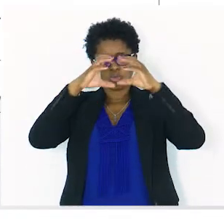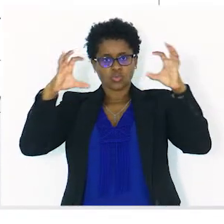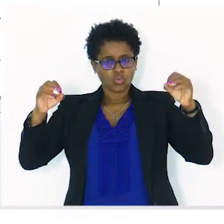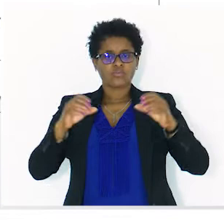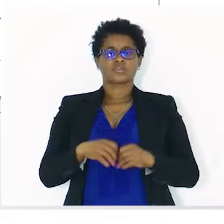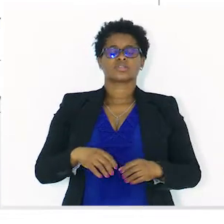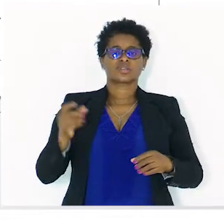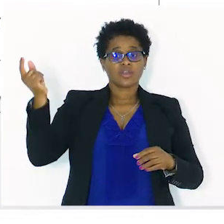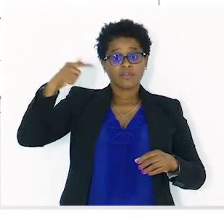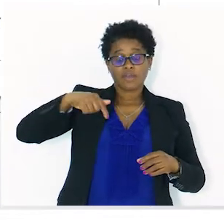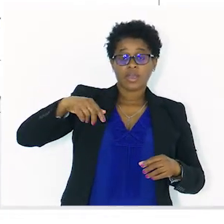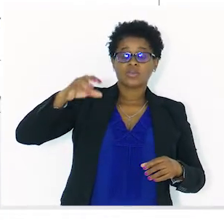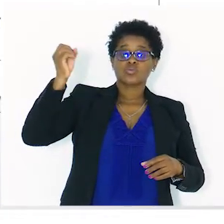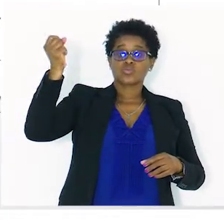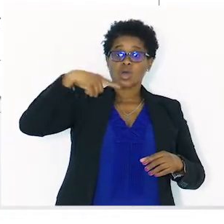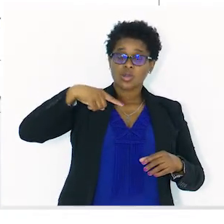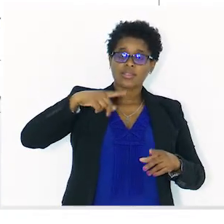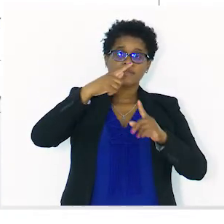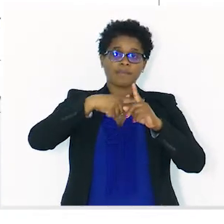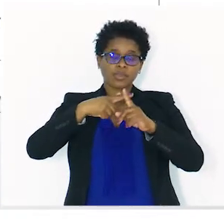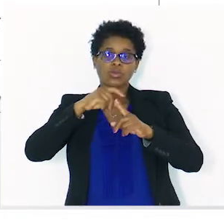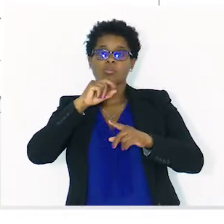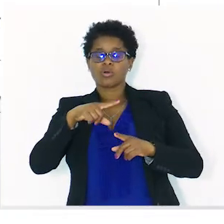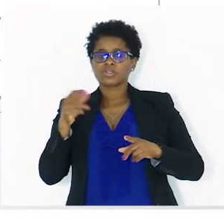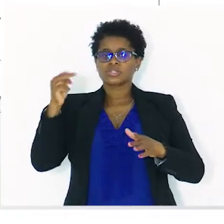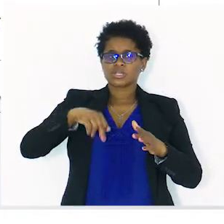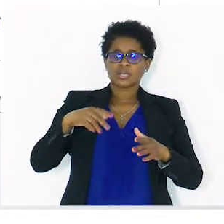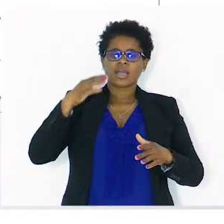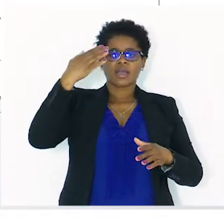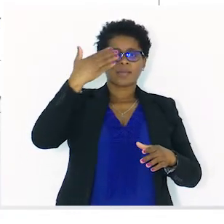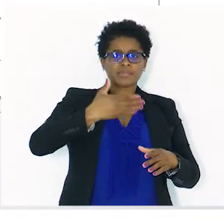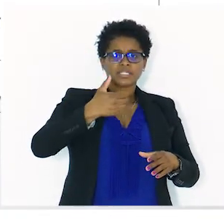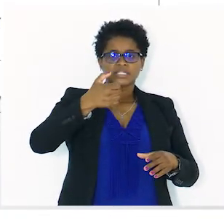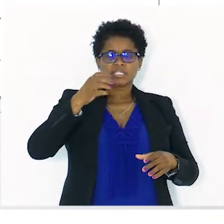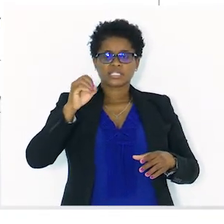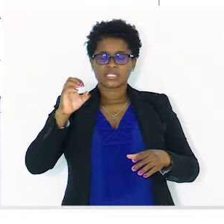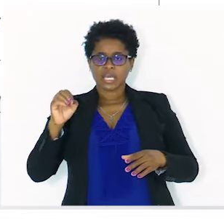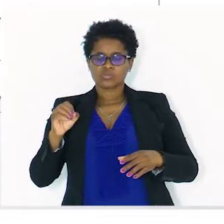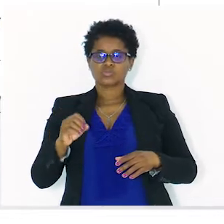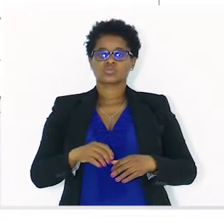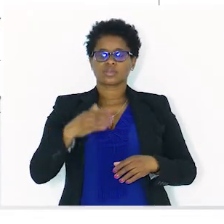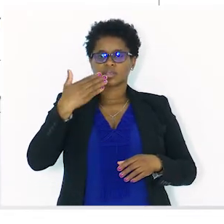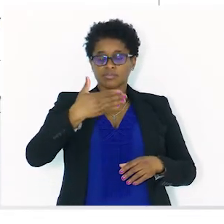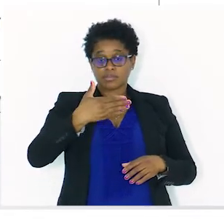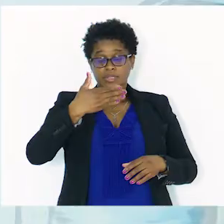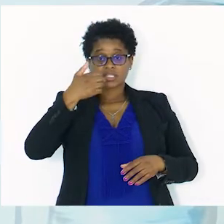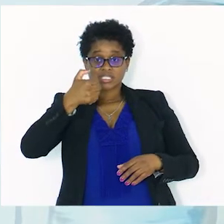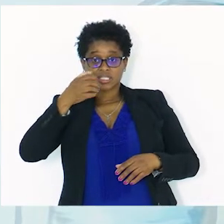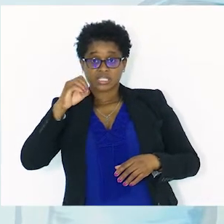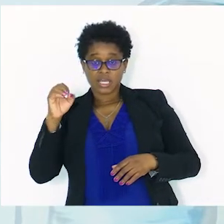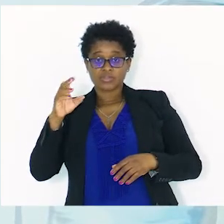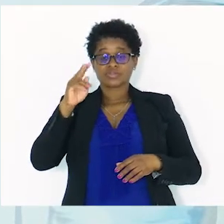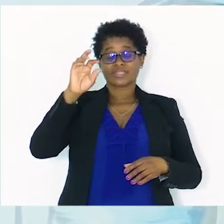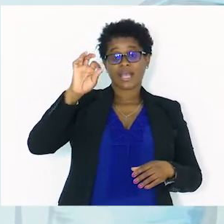Sol. Temperatura pode chegar a 1500 graus Celsius.